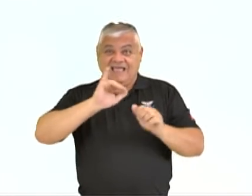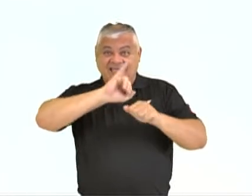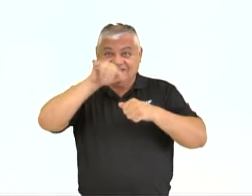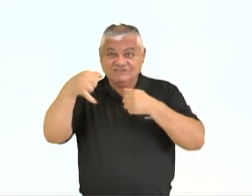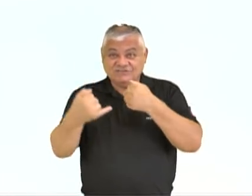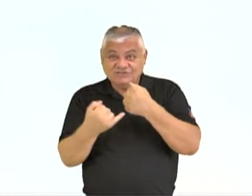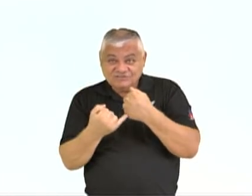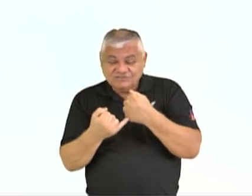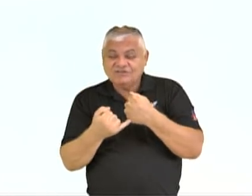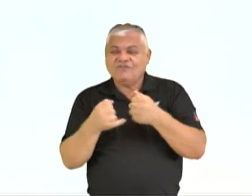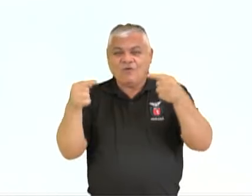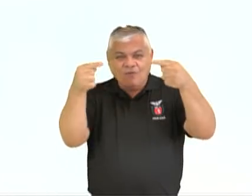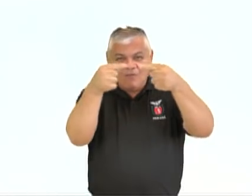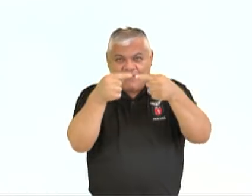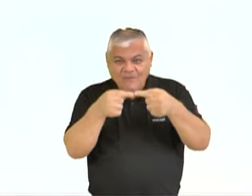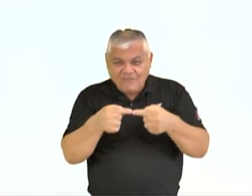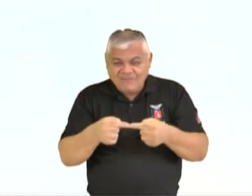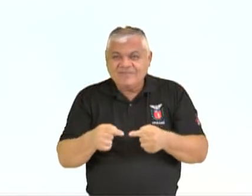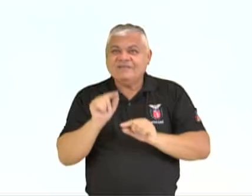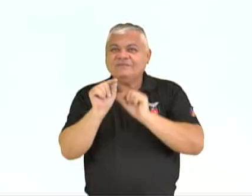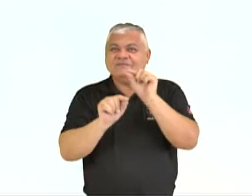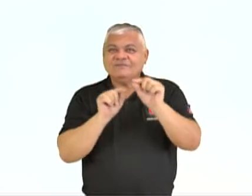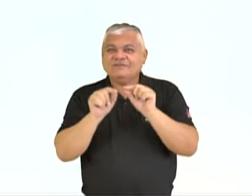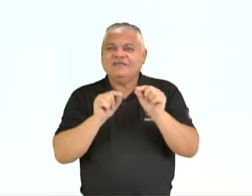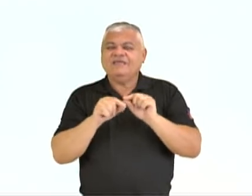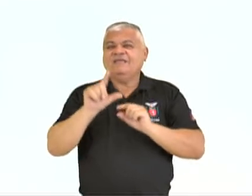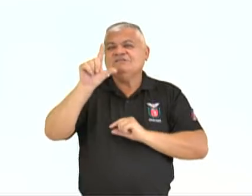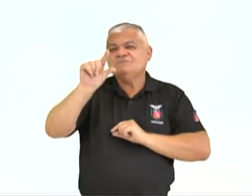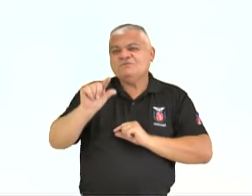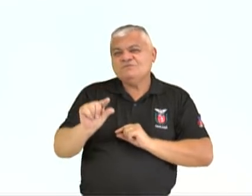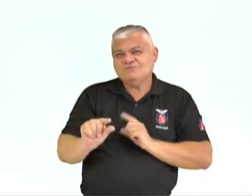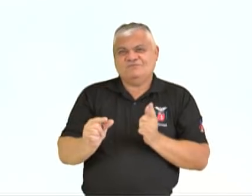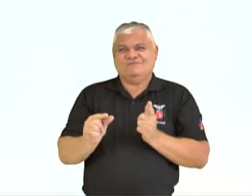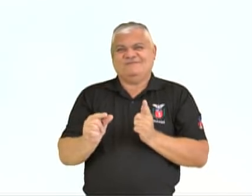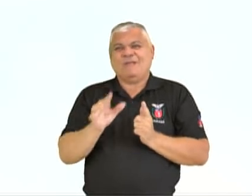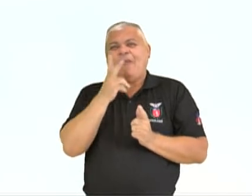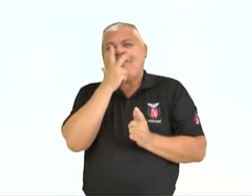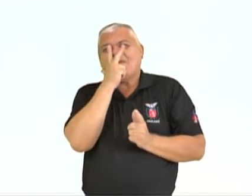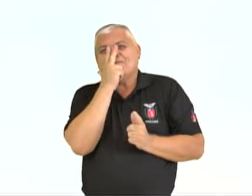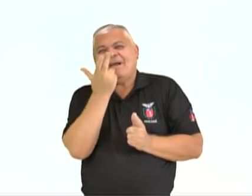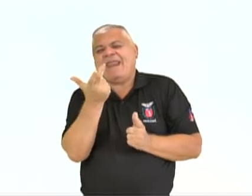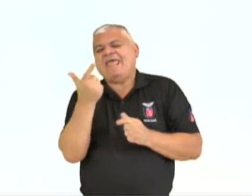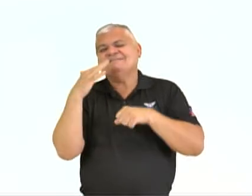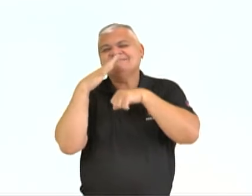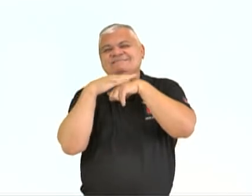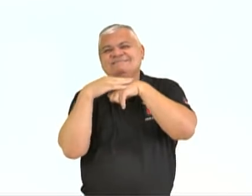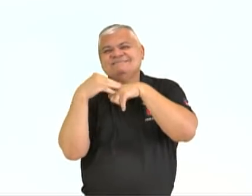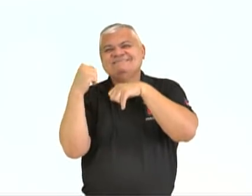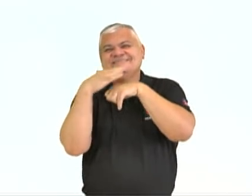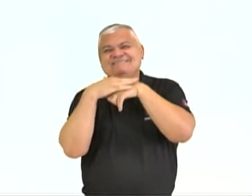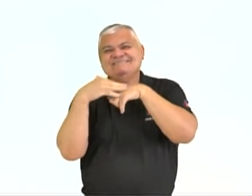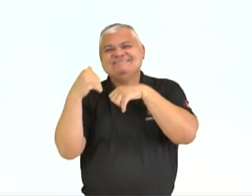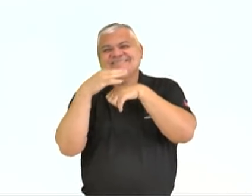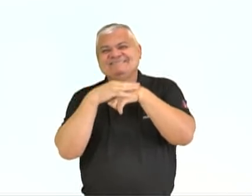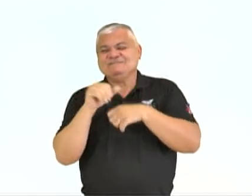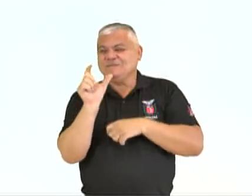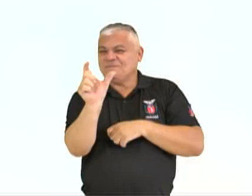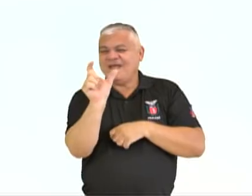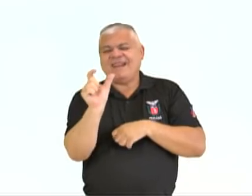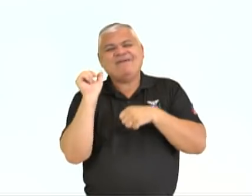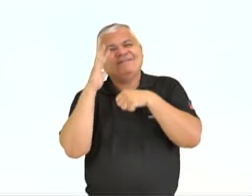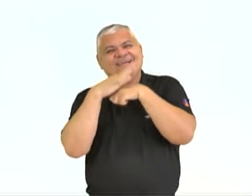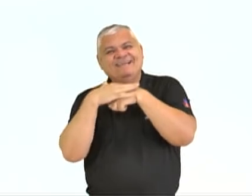estão, neste caso, sendo usados na forma diminutiva para representar um jeito afetivo de